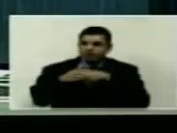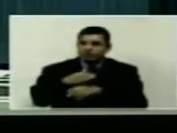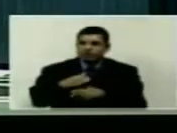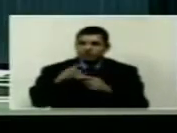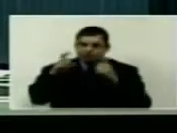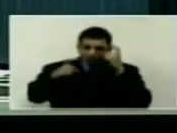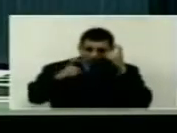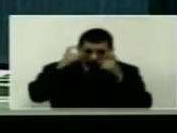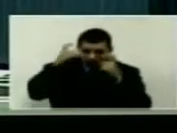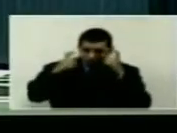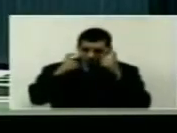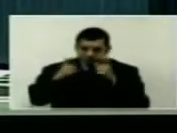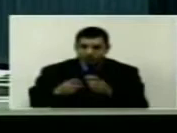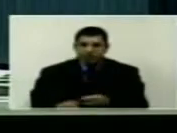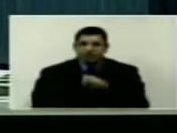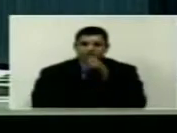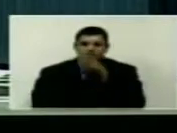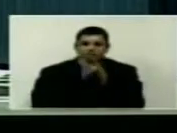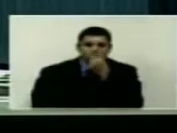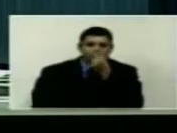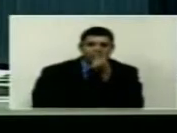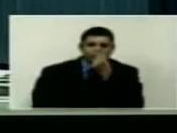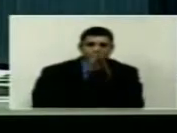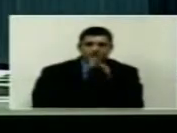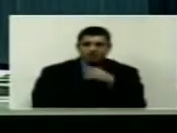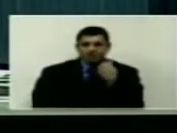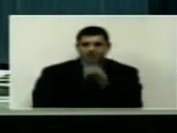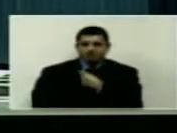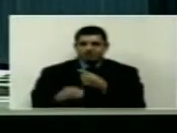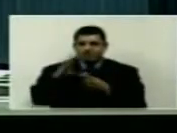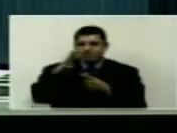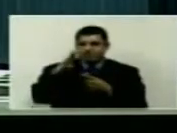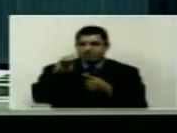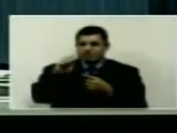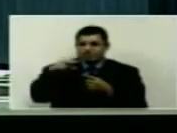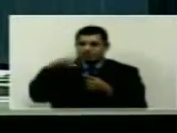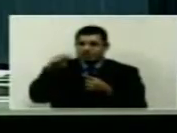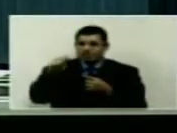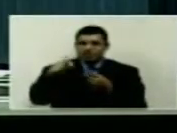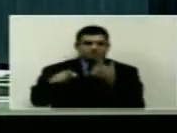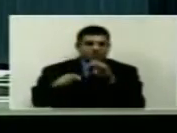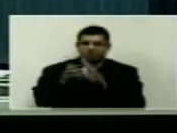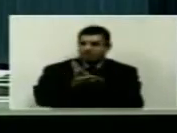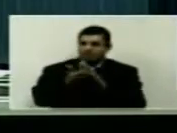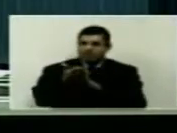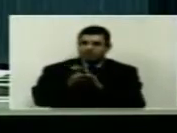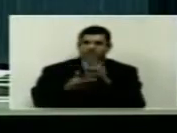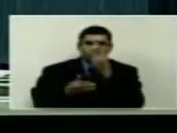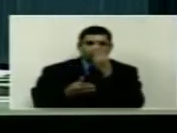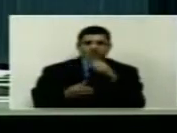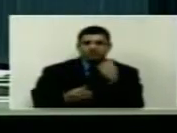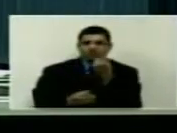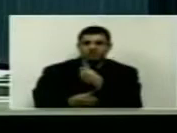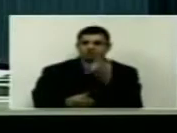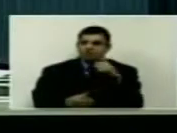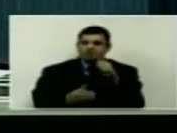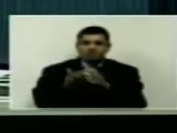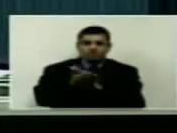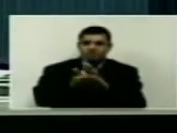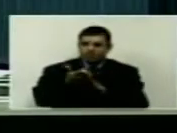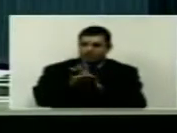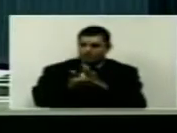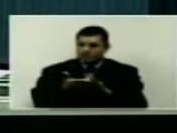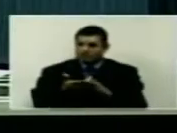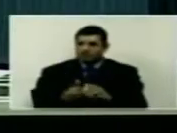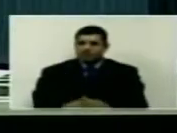Absurdamente preocupante. E parece que a nossa bancada não tem nada a ver com isso, e parece que nós não temos nada a ver com